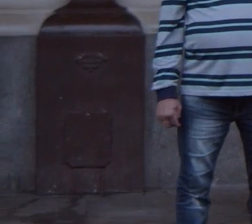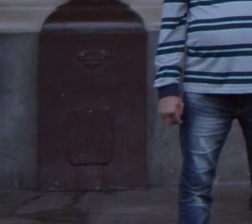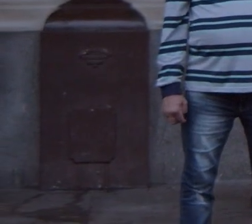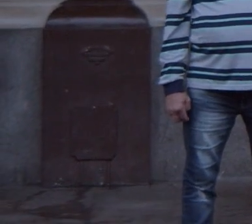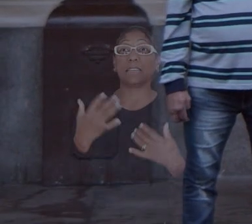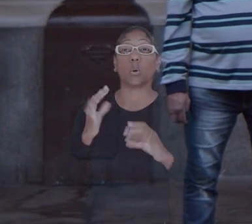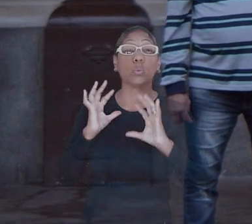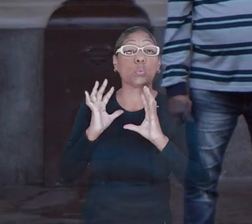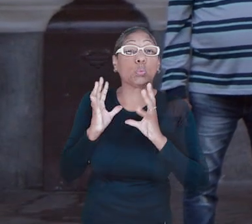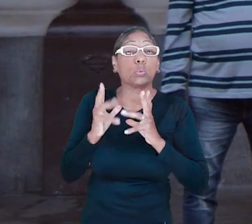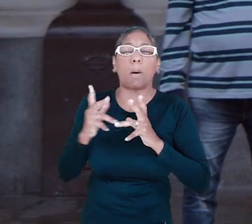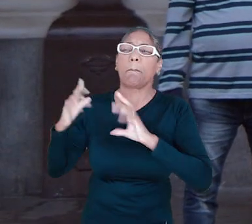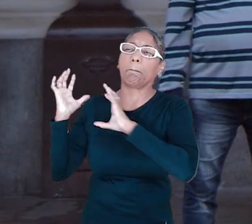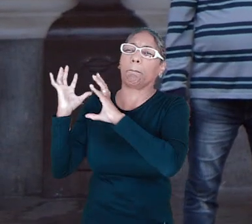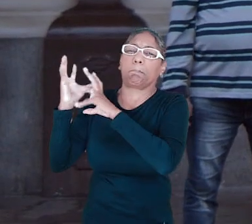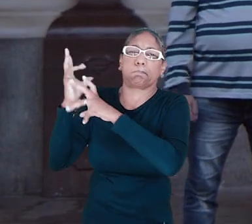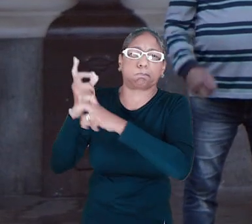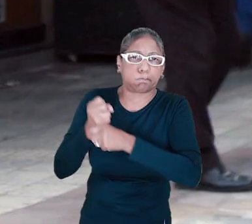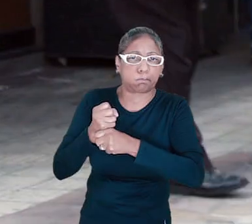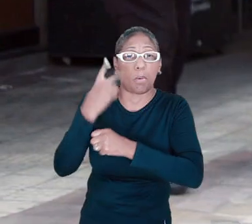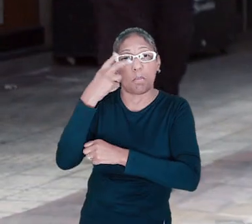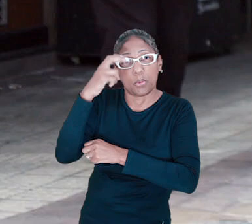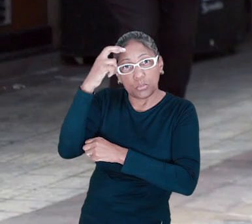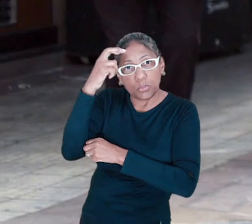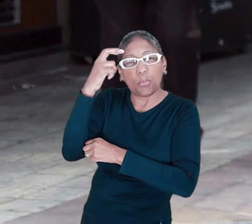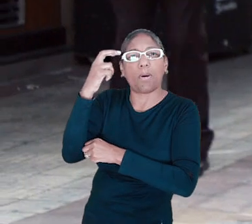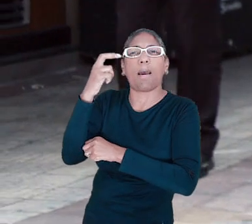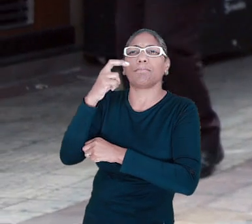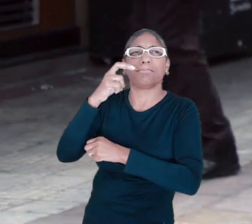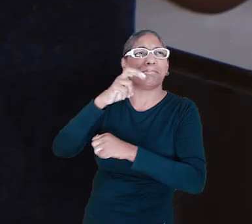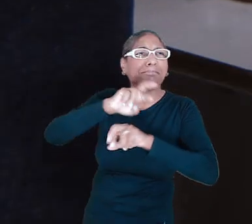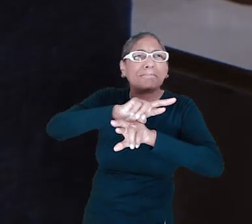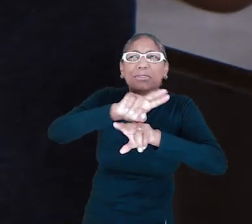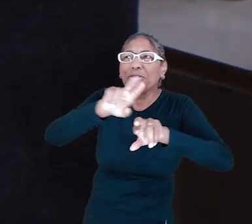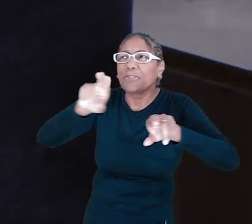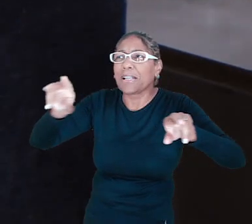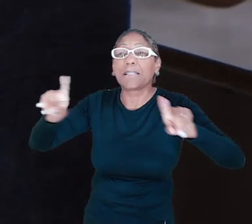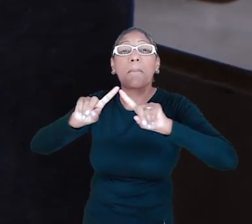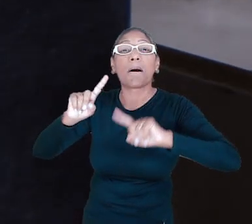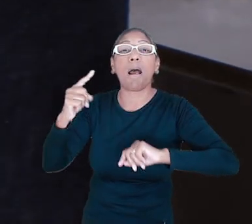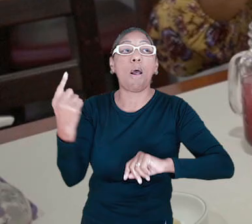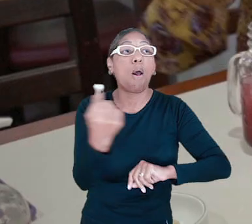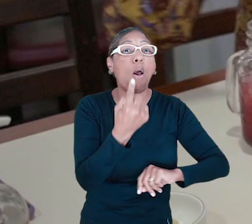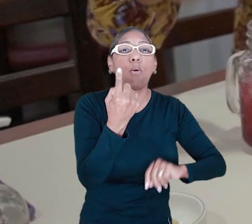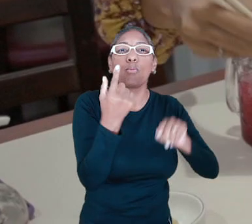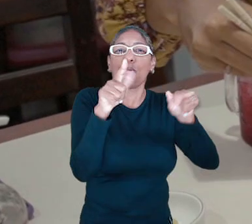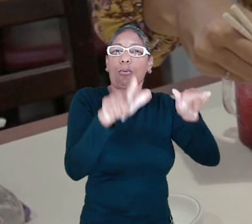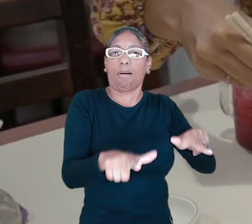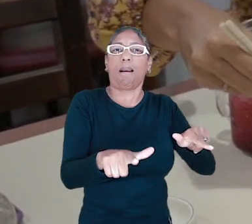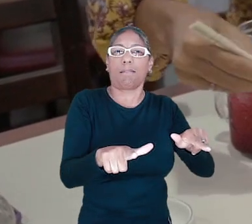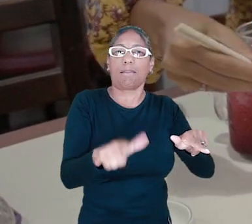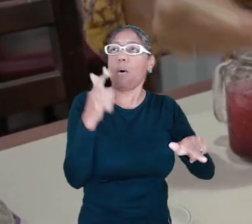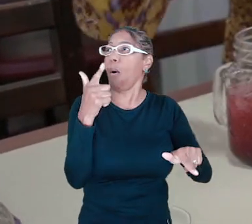proteção. Então isso tudo foi se formando uma cultura muito plural, mas ao mesmo tempo uma cultura única, né? Que